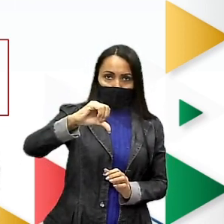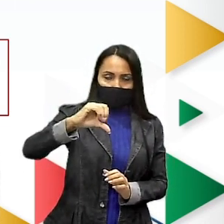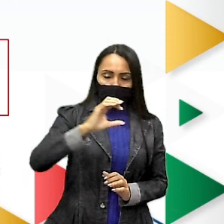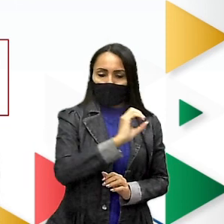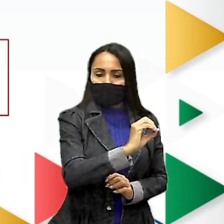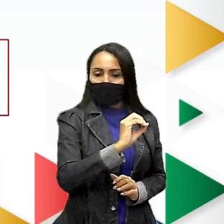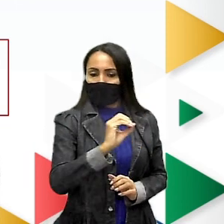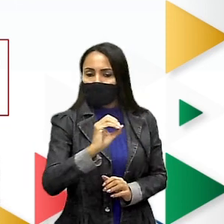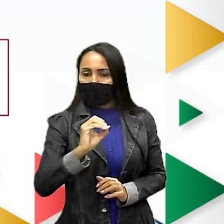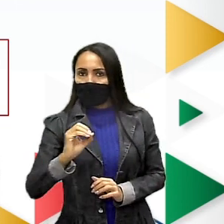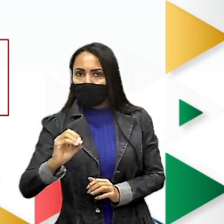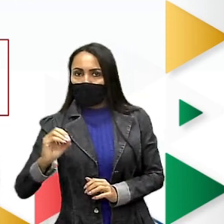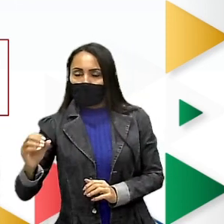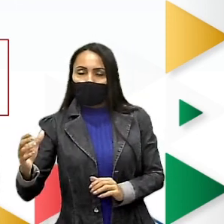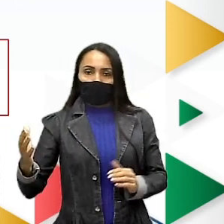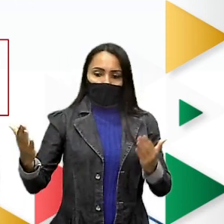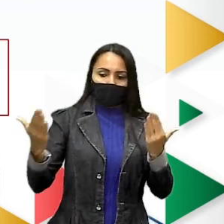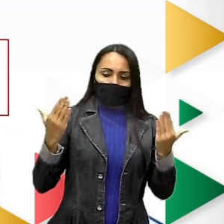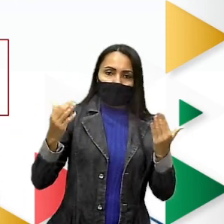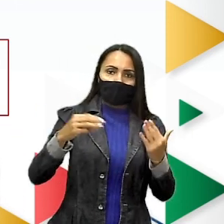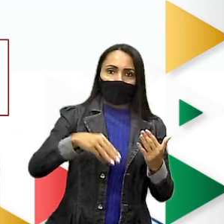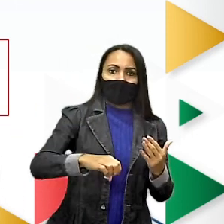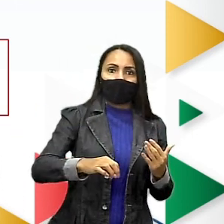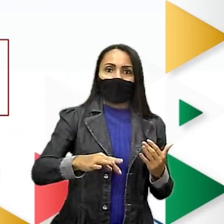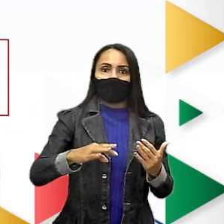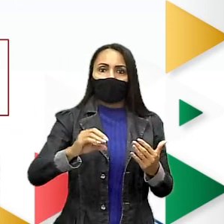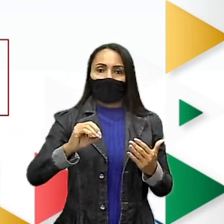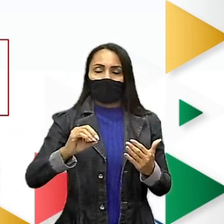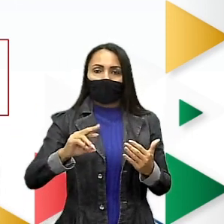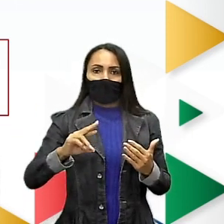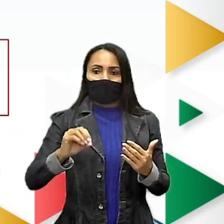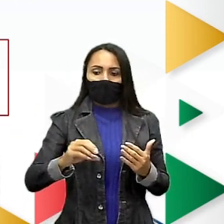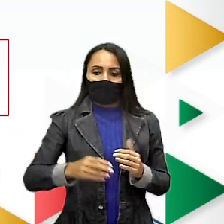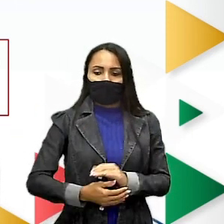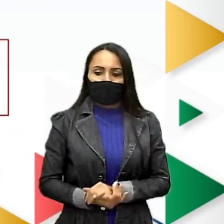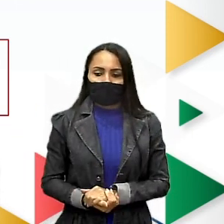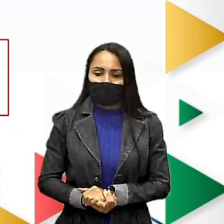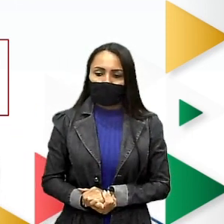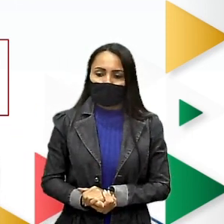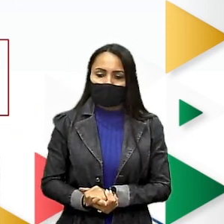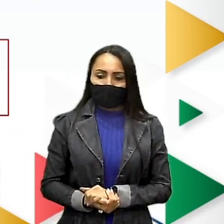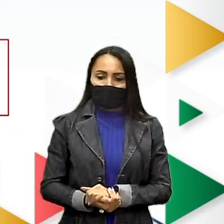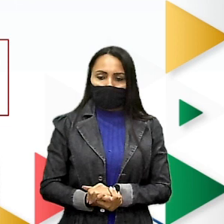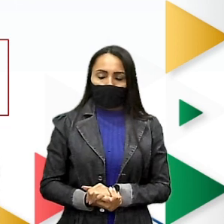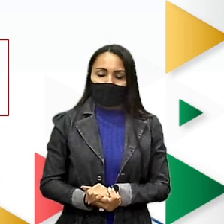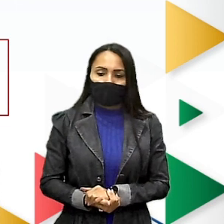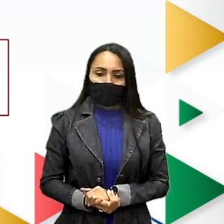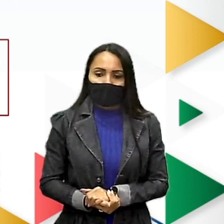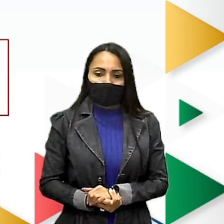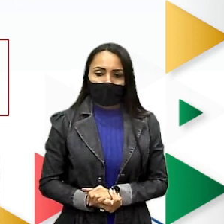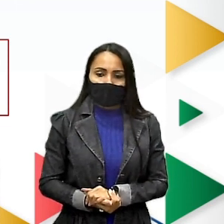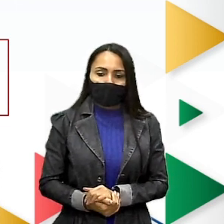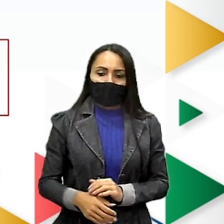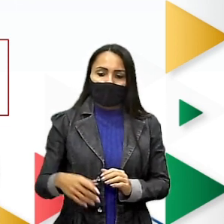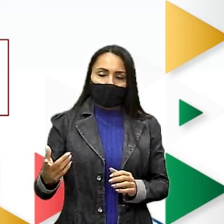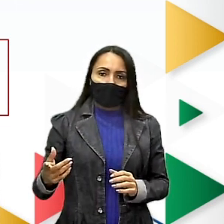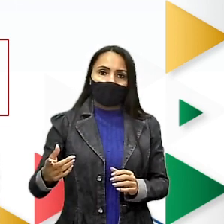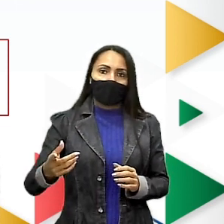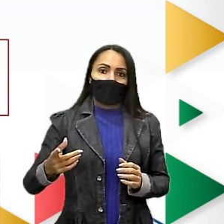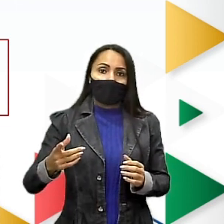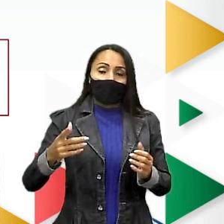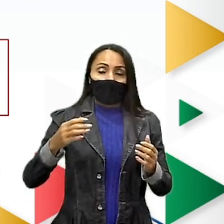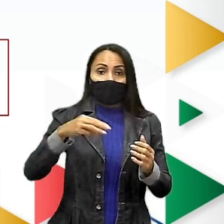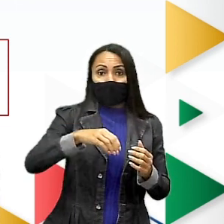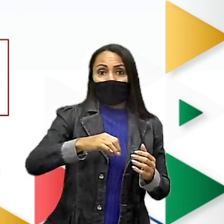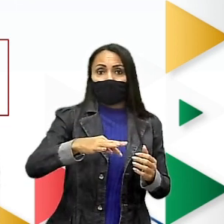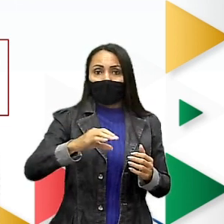tá? Comparando com o metro, que é a nossa unidade padrão, visto que o Brasil é associado à França. E o metro é